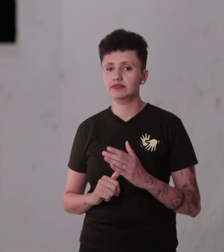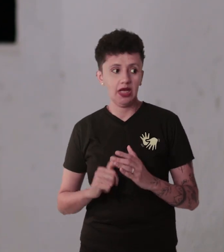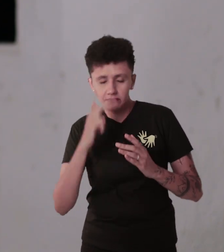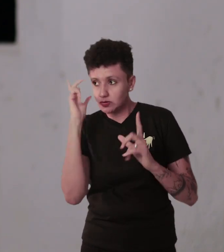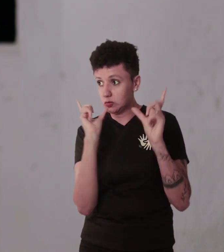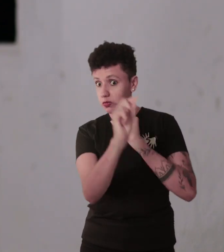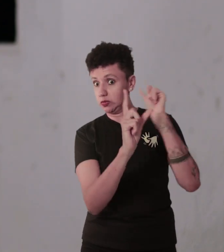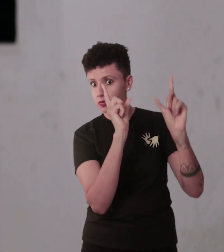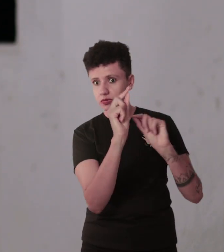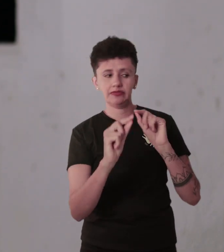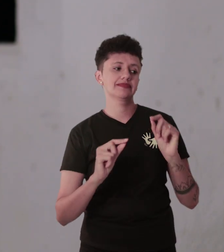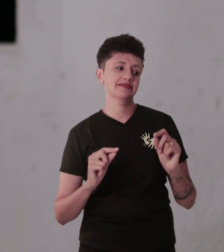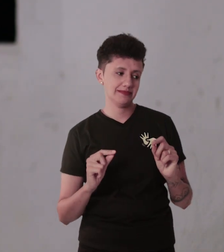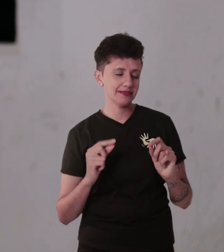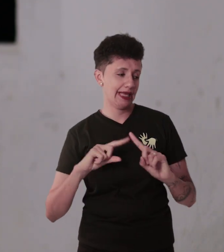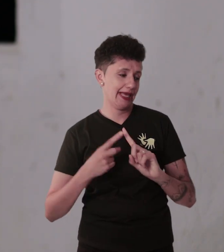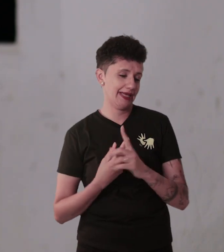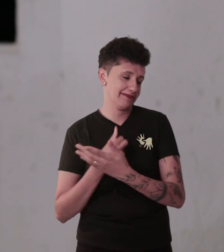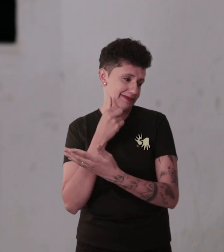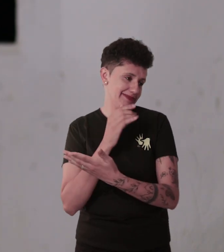aquele relato. Tinha até filho com ela, lobisomemzinho.